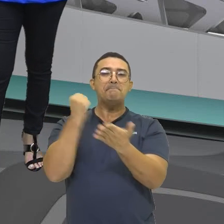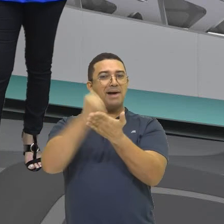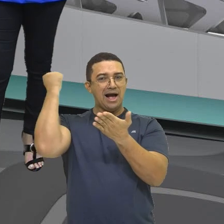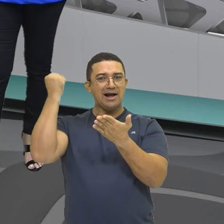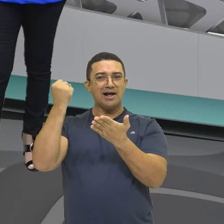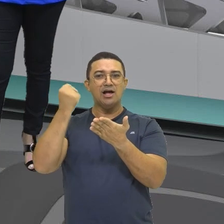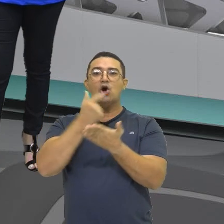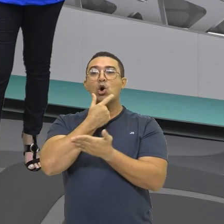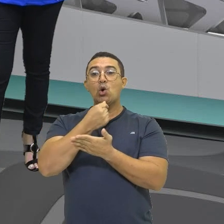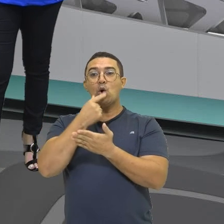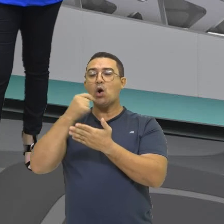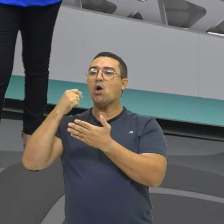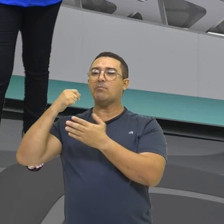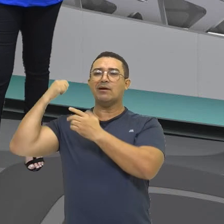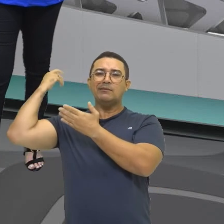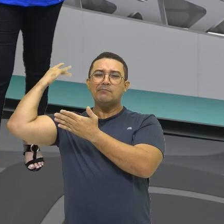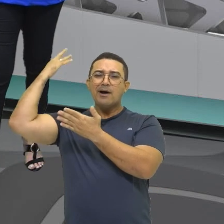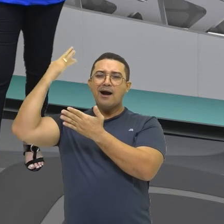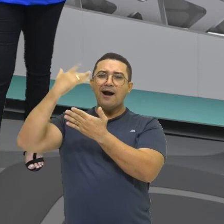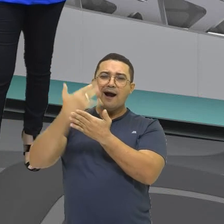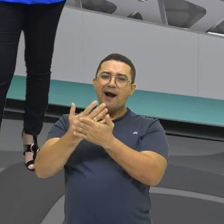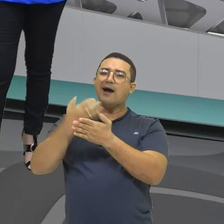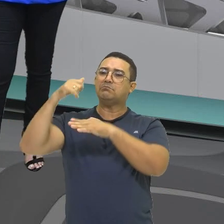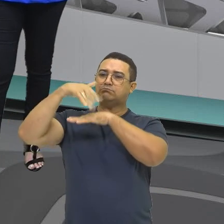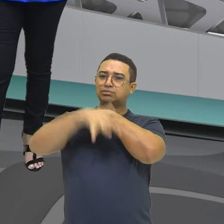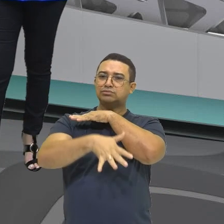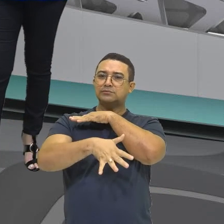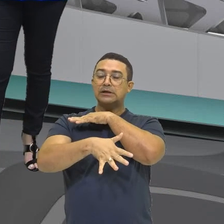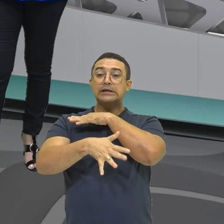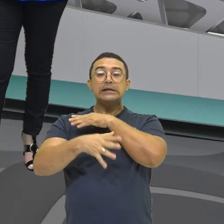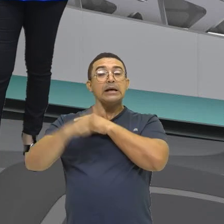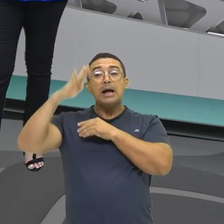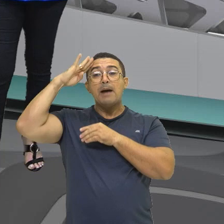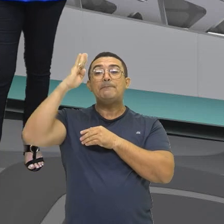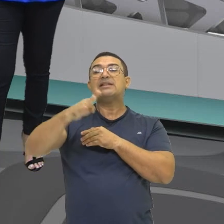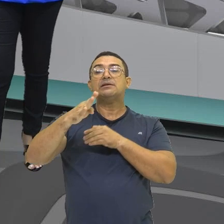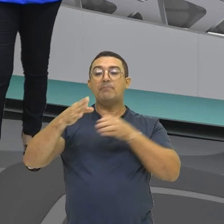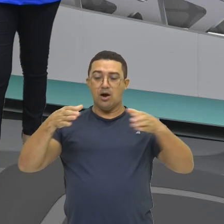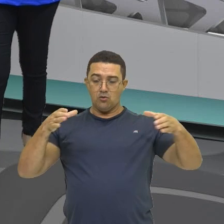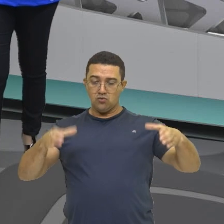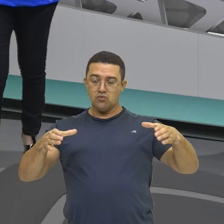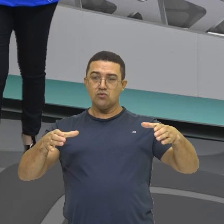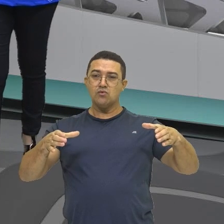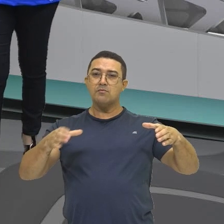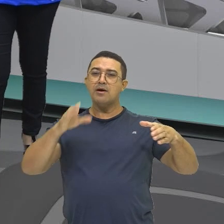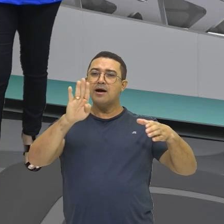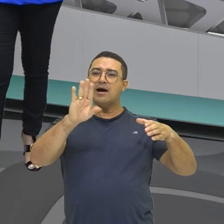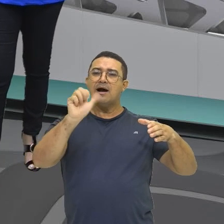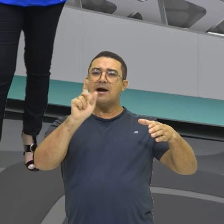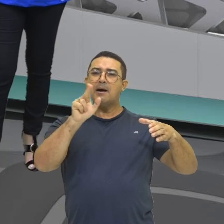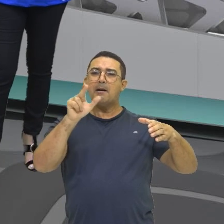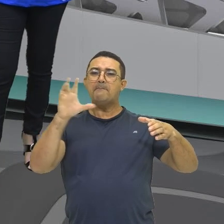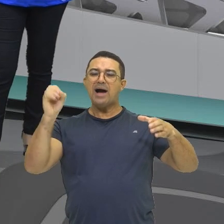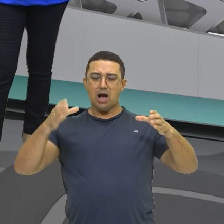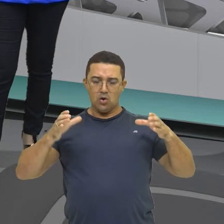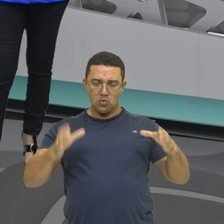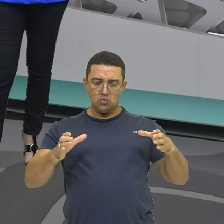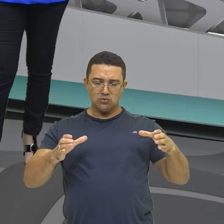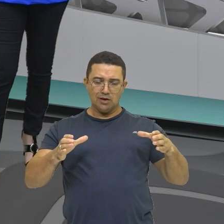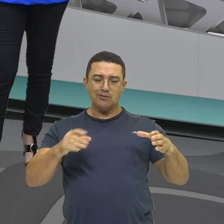pré-história, principalmente a cerâmica. Aqui no Brasil, os nossos irmãos indígenas, eles têm um